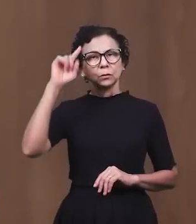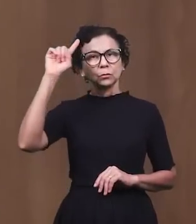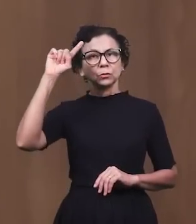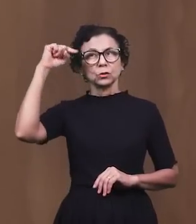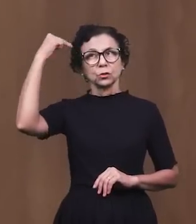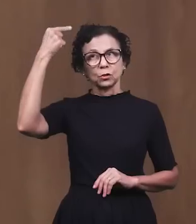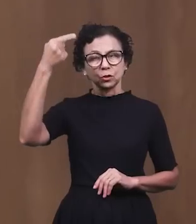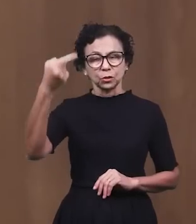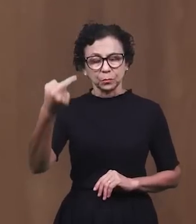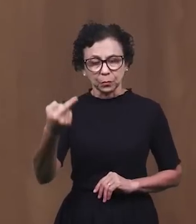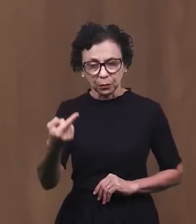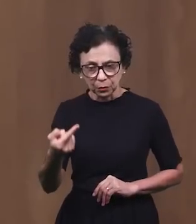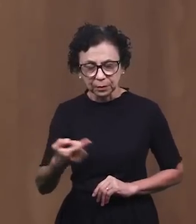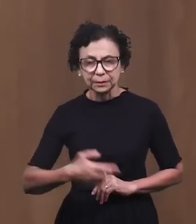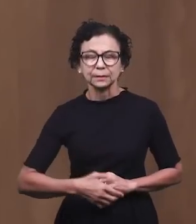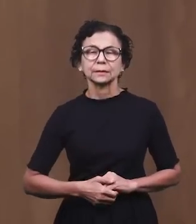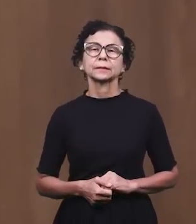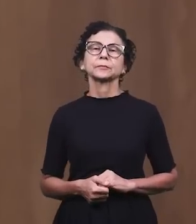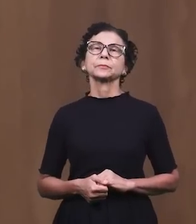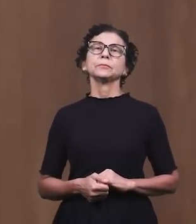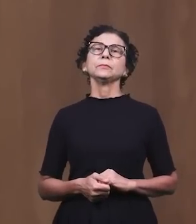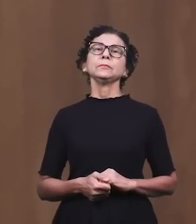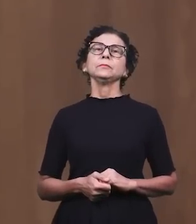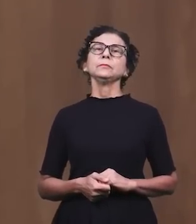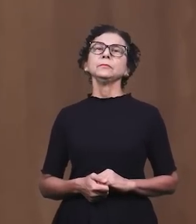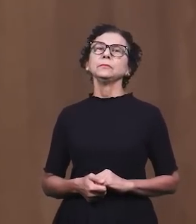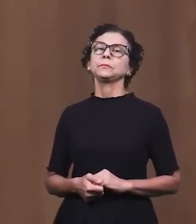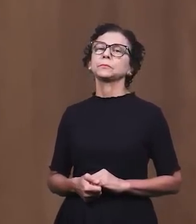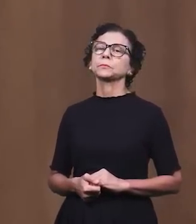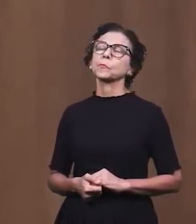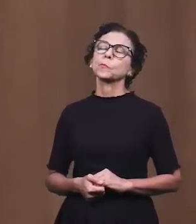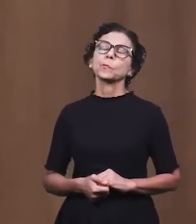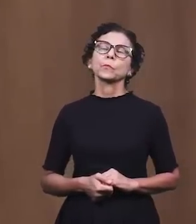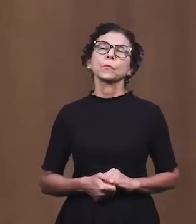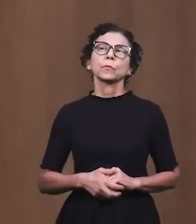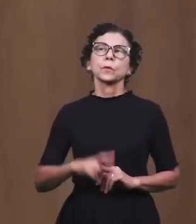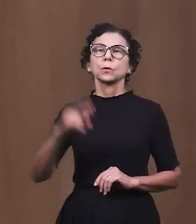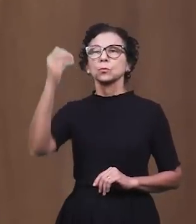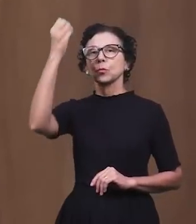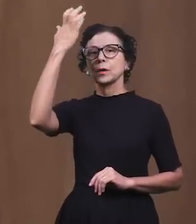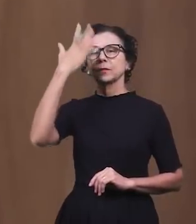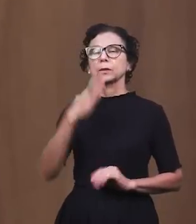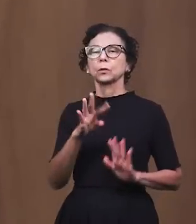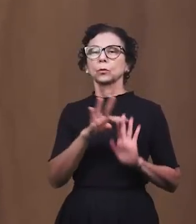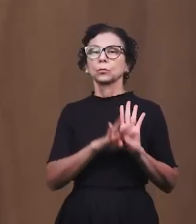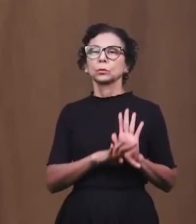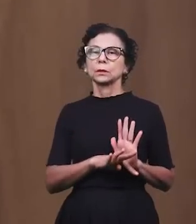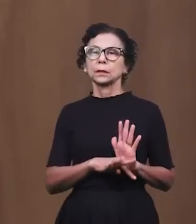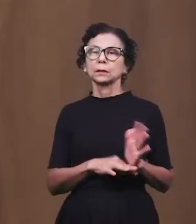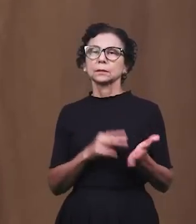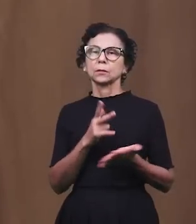coisa, Céu disse, meu servo, o texto é o mesmo de ontem.